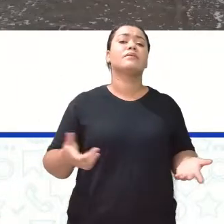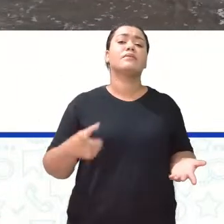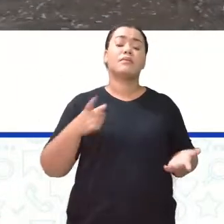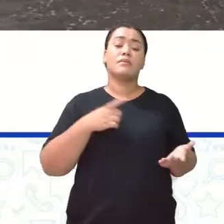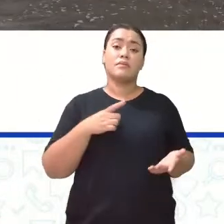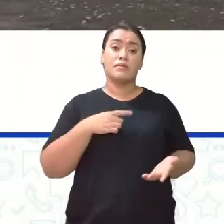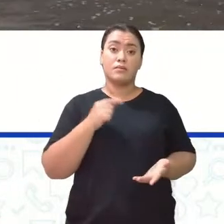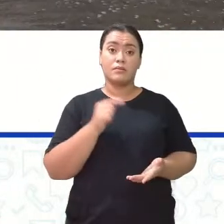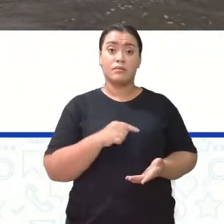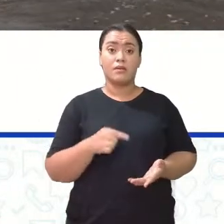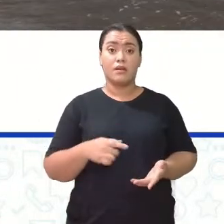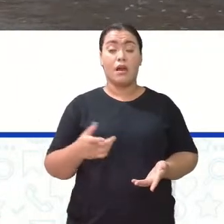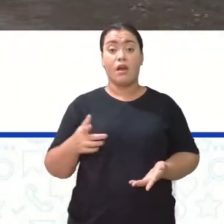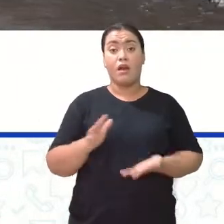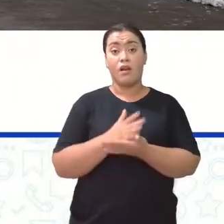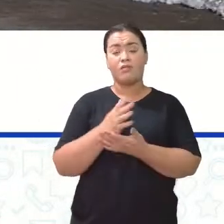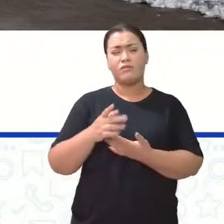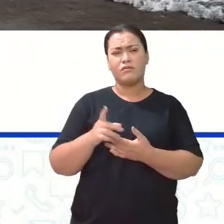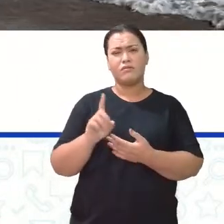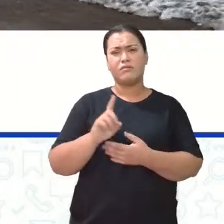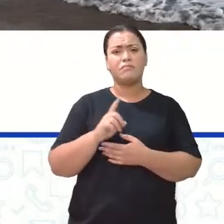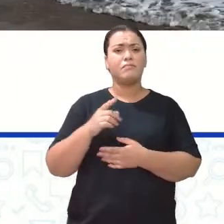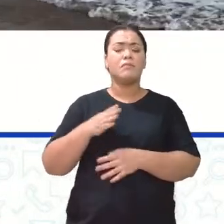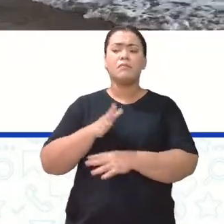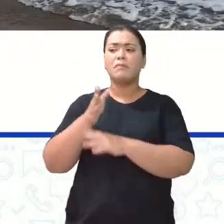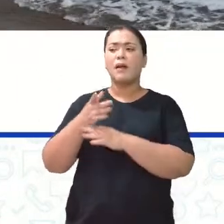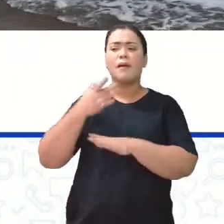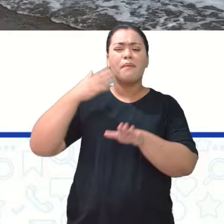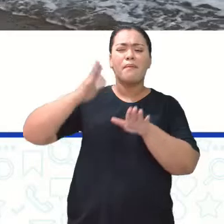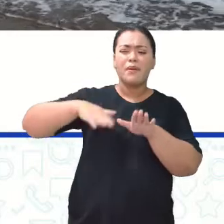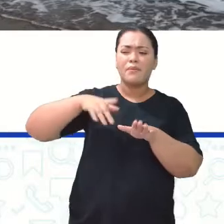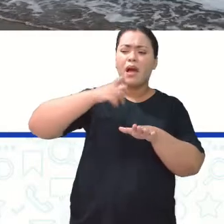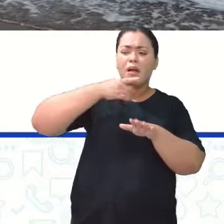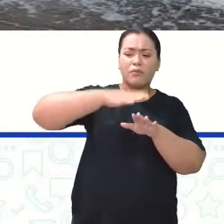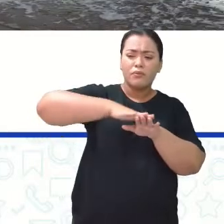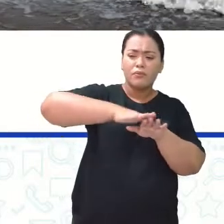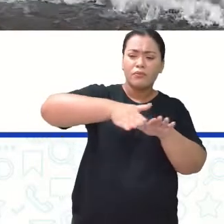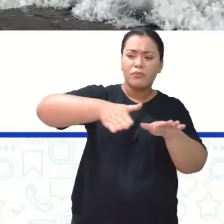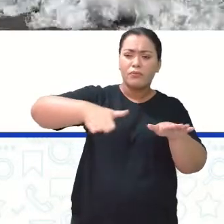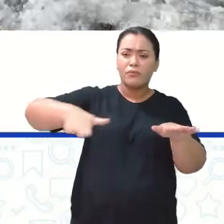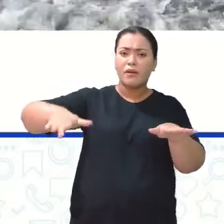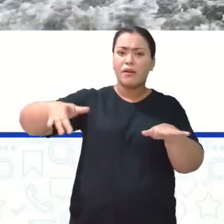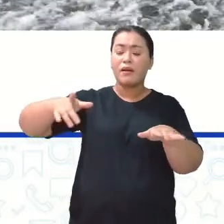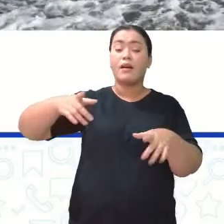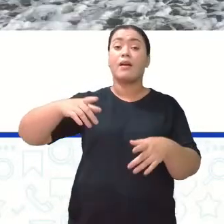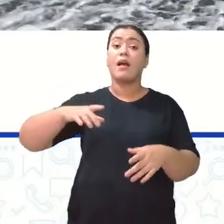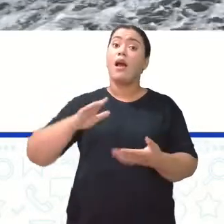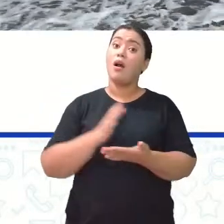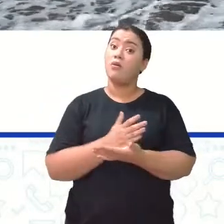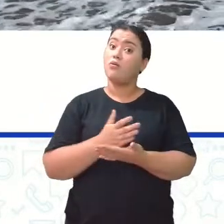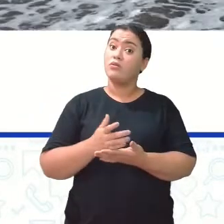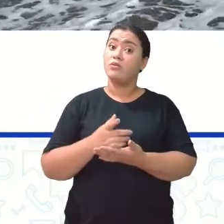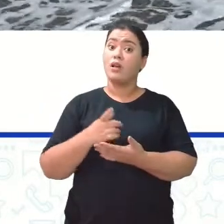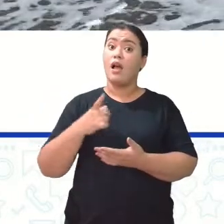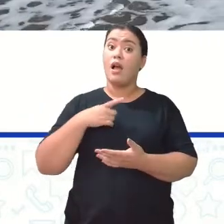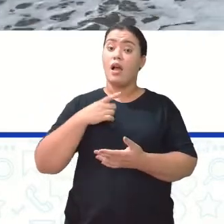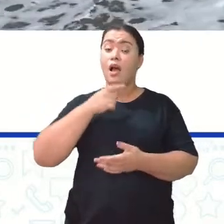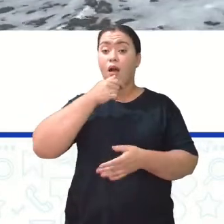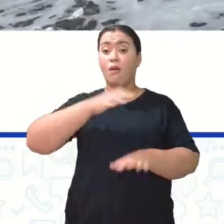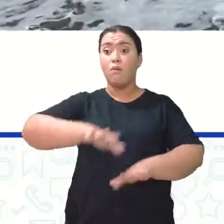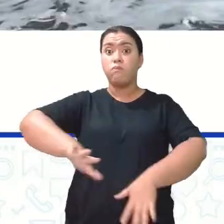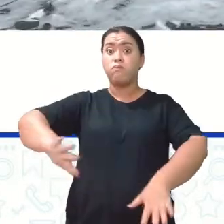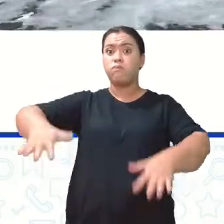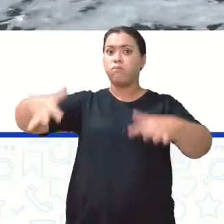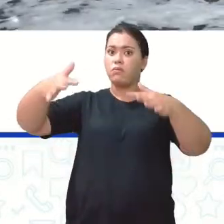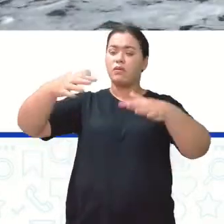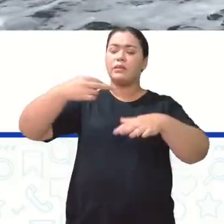para ter? Tem dia que você vai à praia, a maré está bem baixinha, que às vezes não dá nem para um banho. E tem dia que a maré está tão alta que você